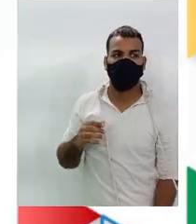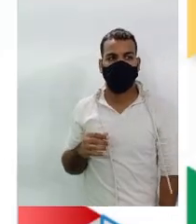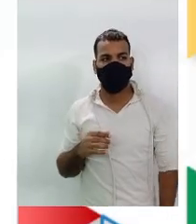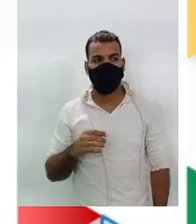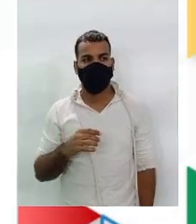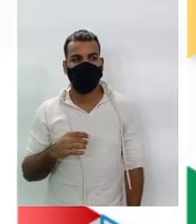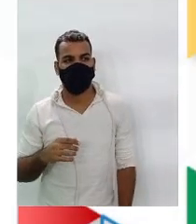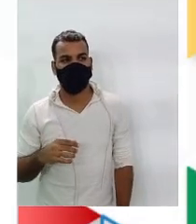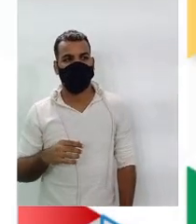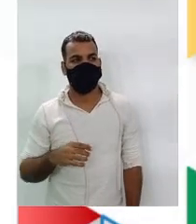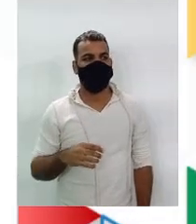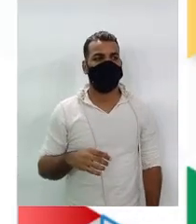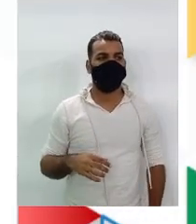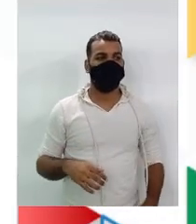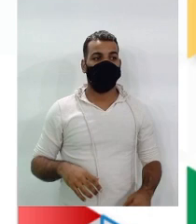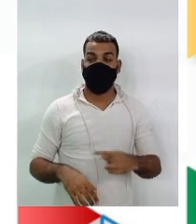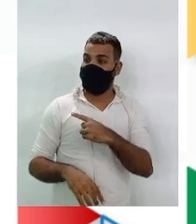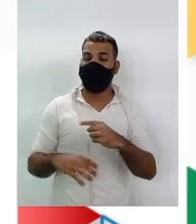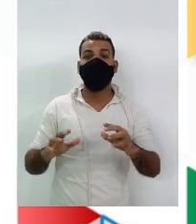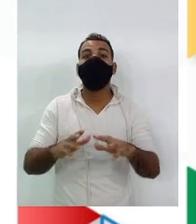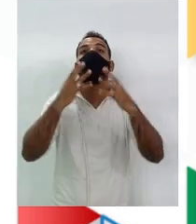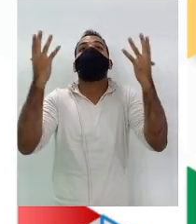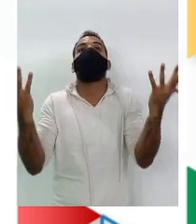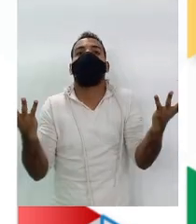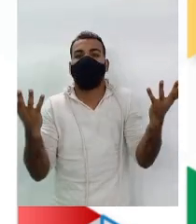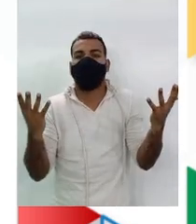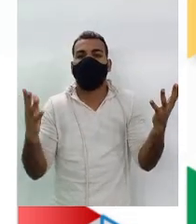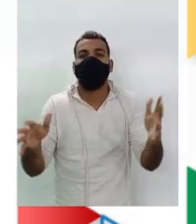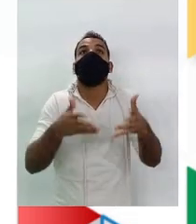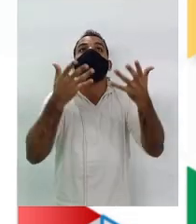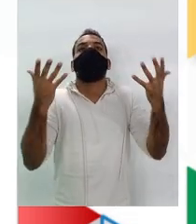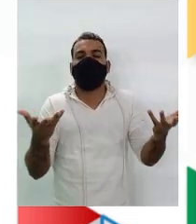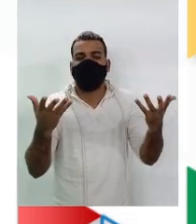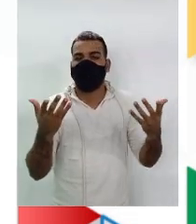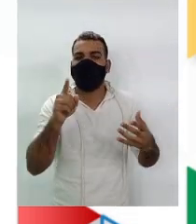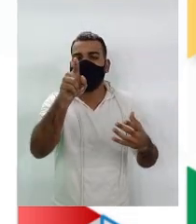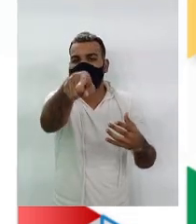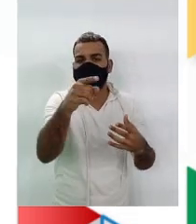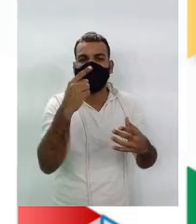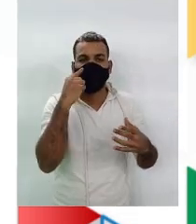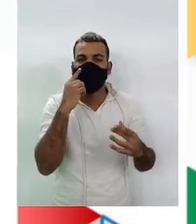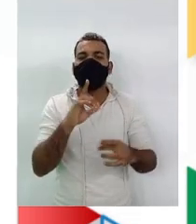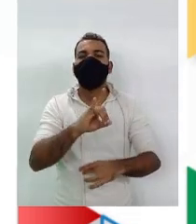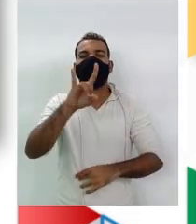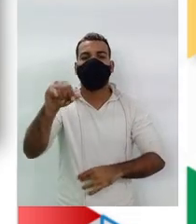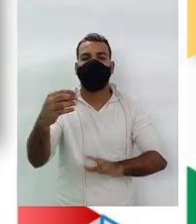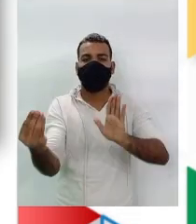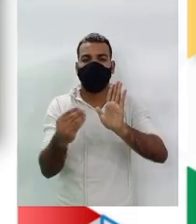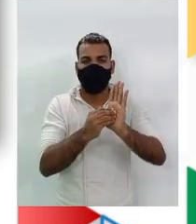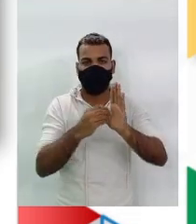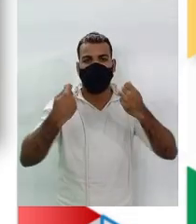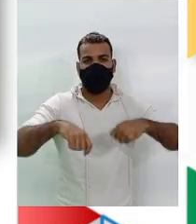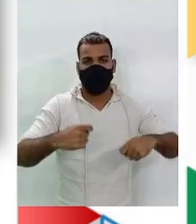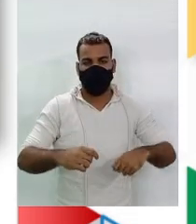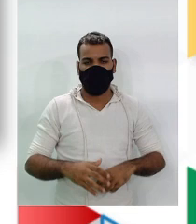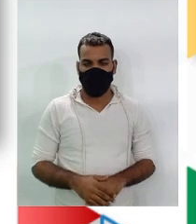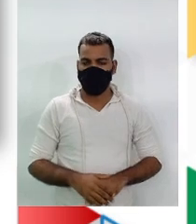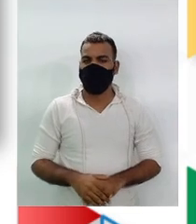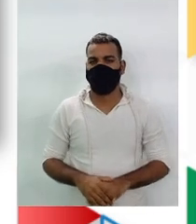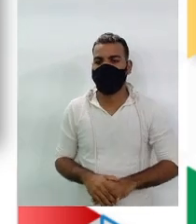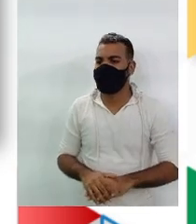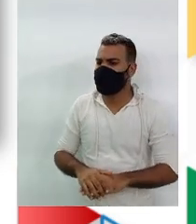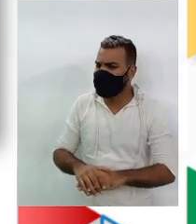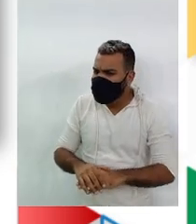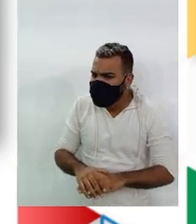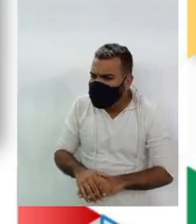aqui o quando. Quando é você situar o leitor cronologicamente. O